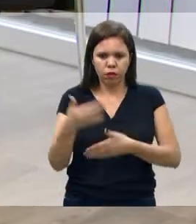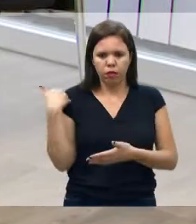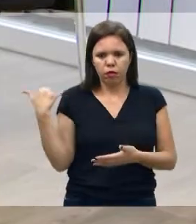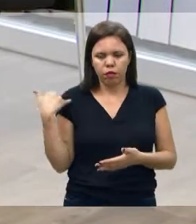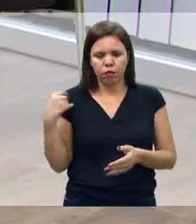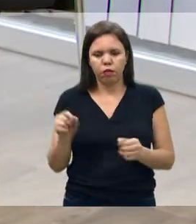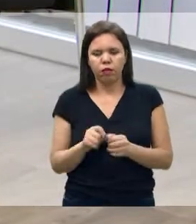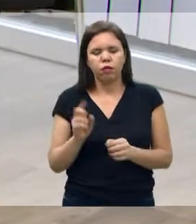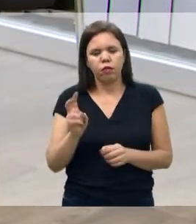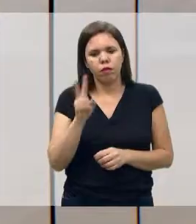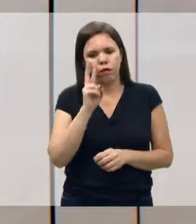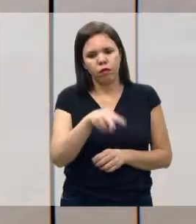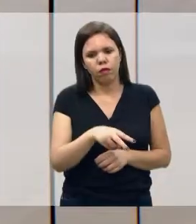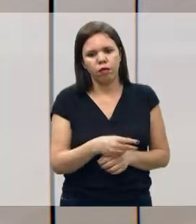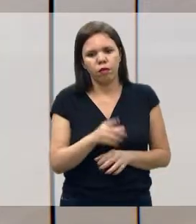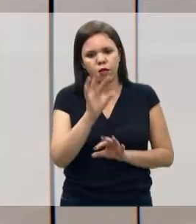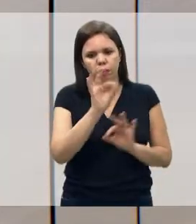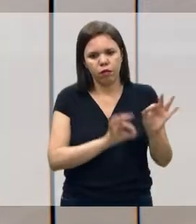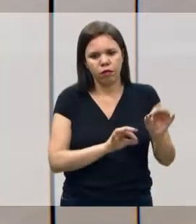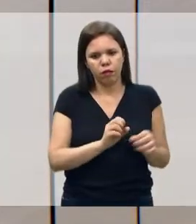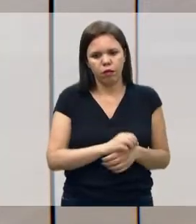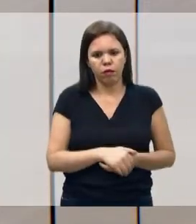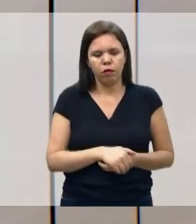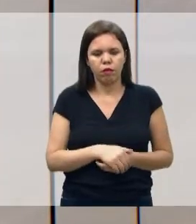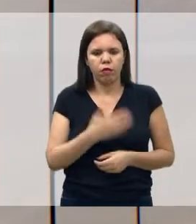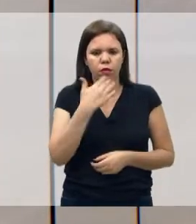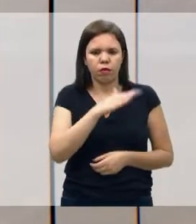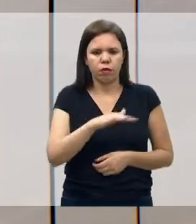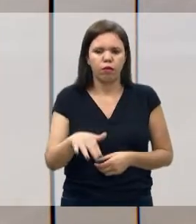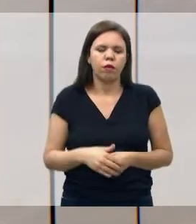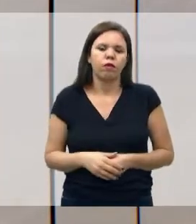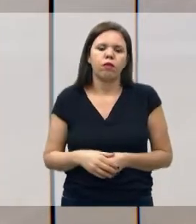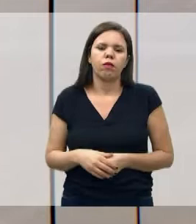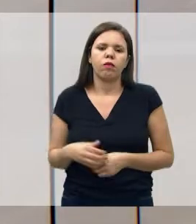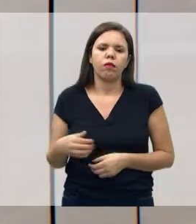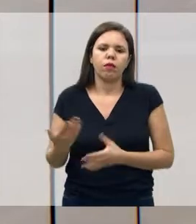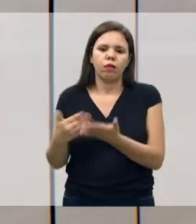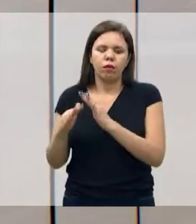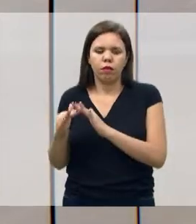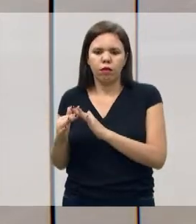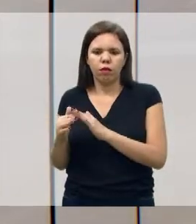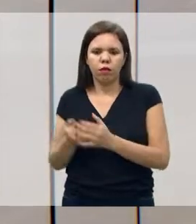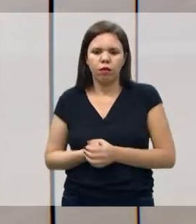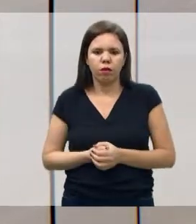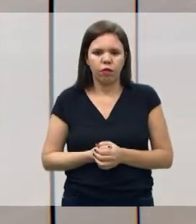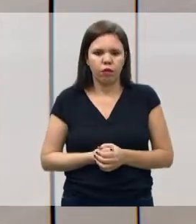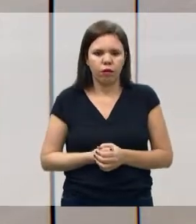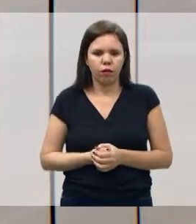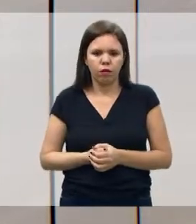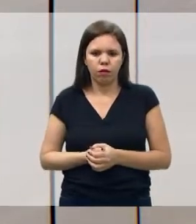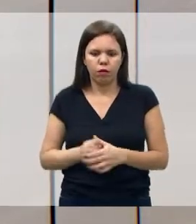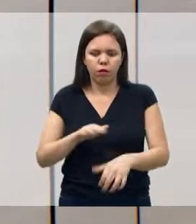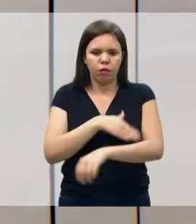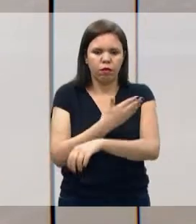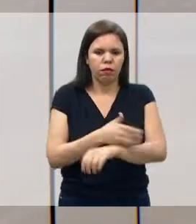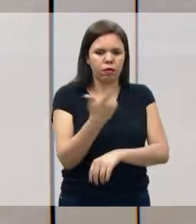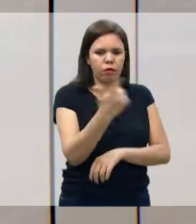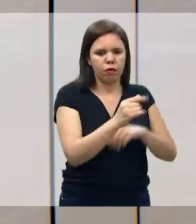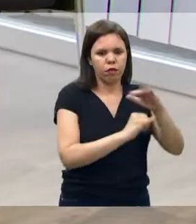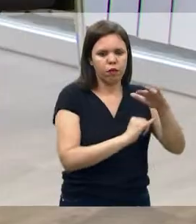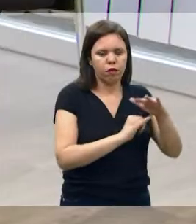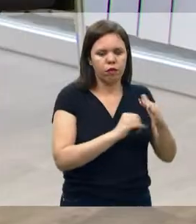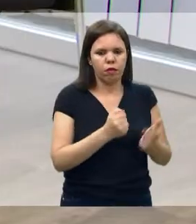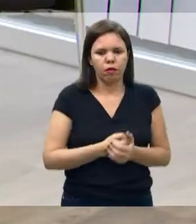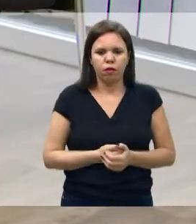gente já viu, por exemplo, eu já vi projetos em que as crianças de uma determinada escola passam um dia numa